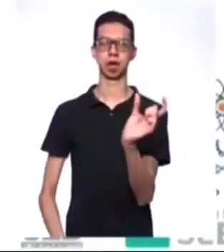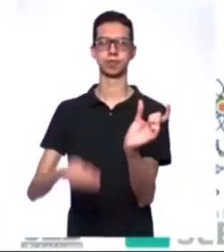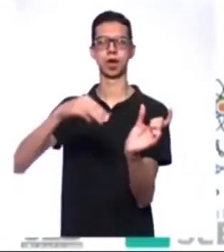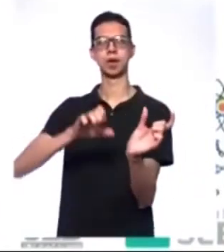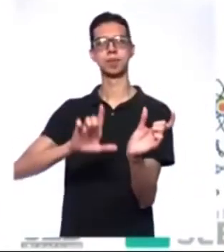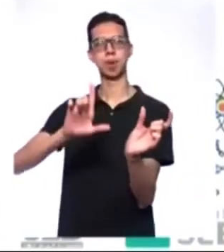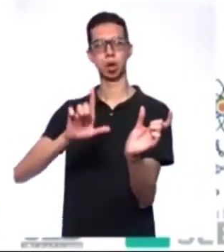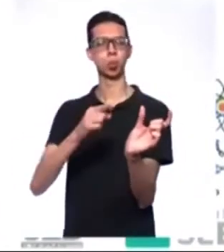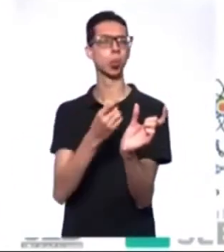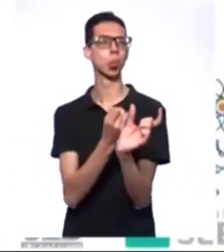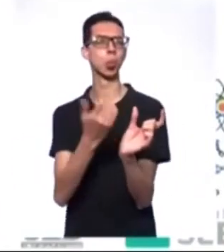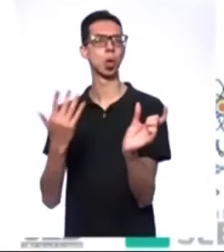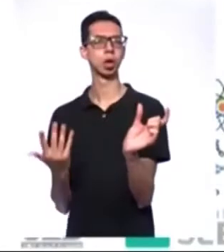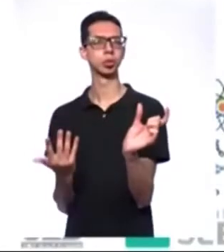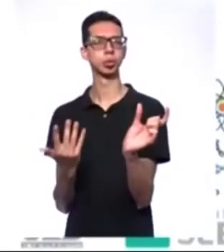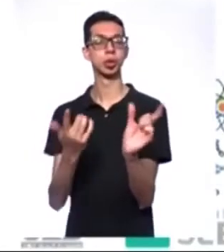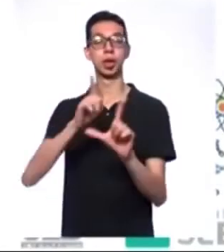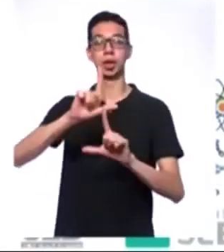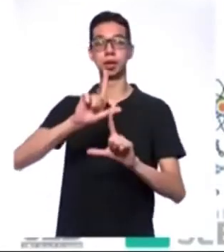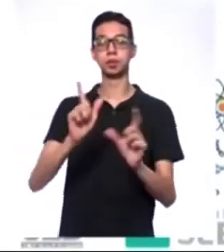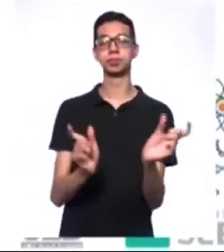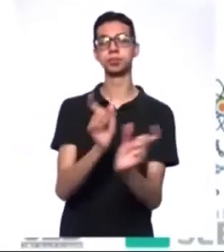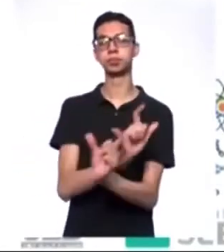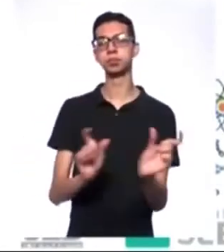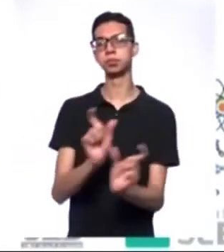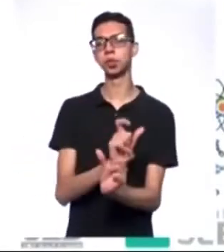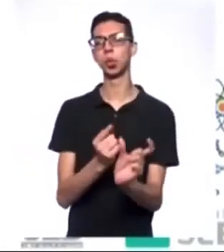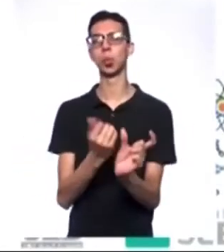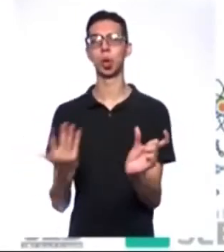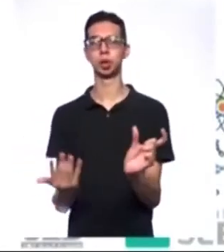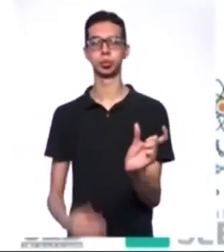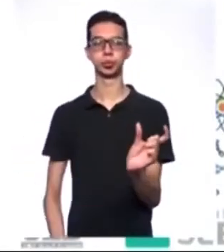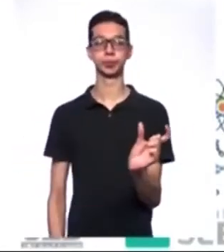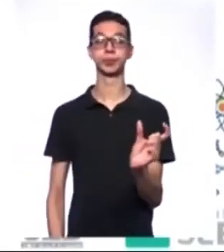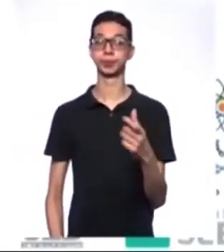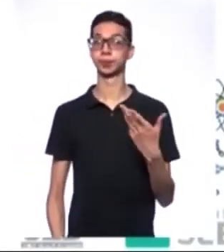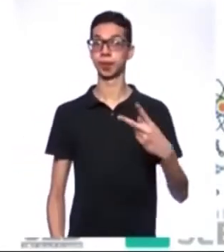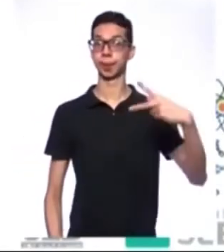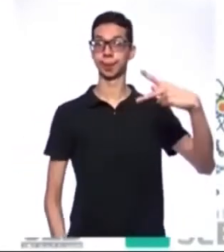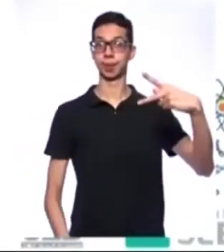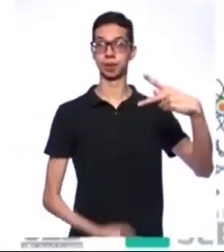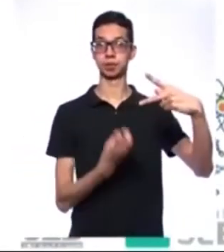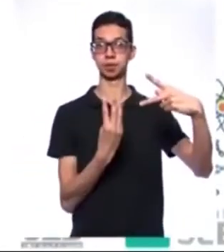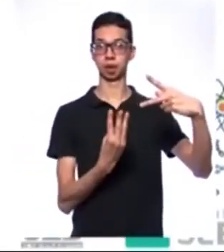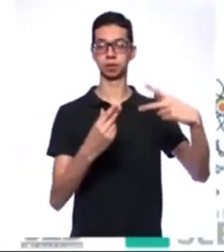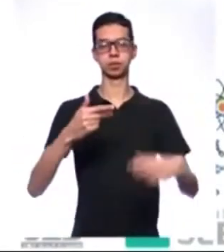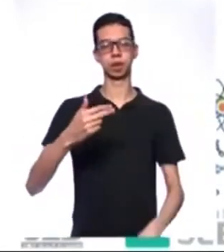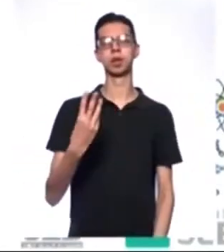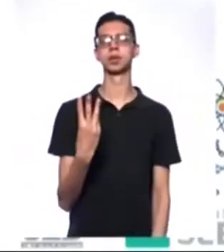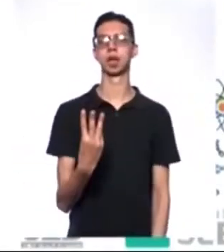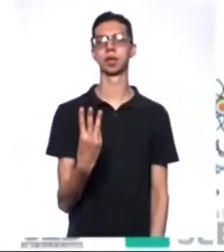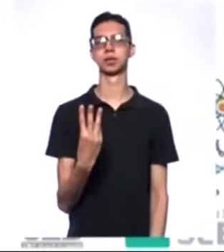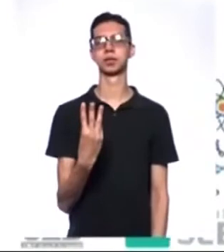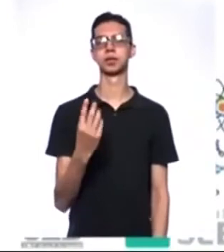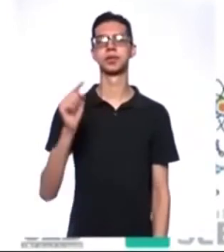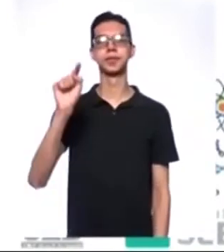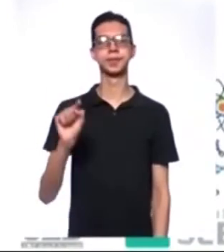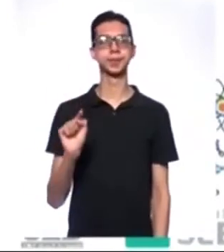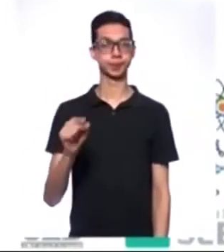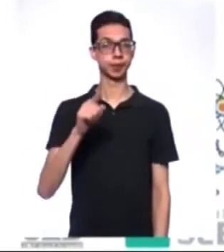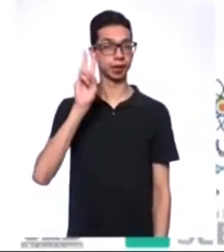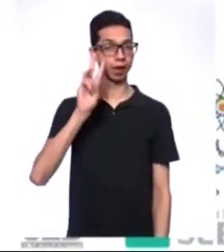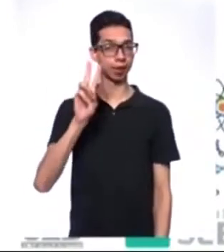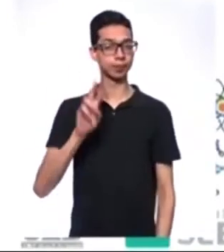aí você fala que a permutação de três te dá três fatorial e lembre-se né três fatorial é 3 2 1